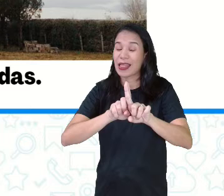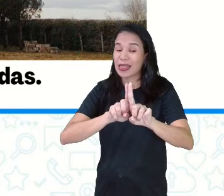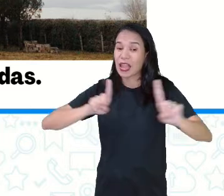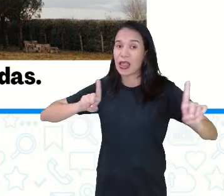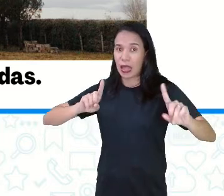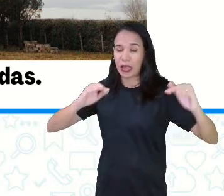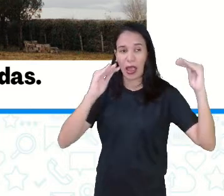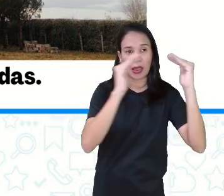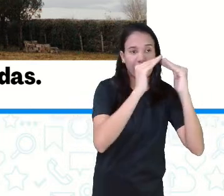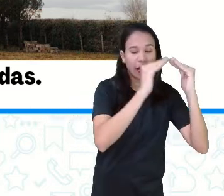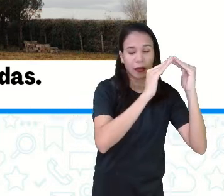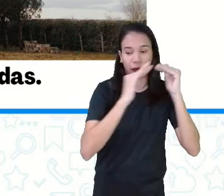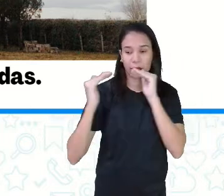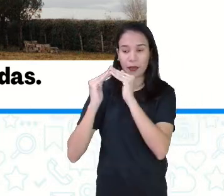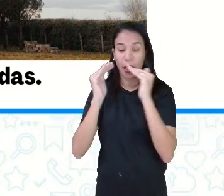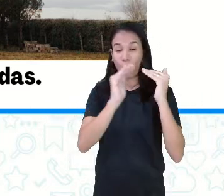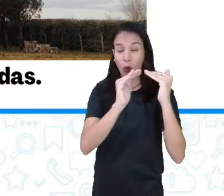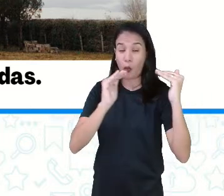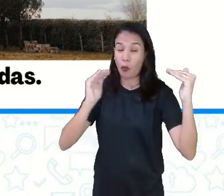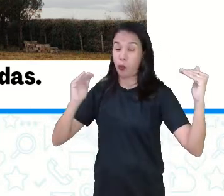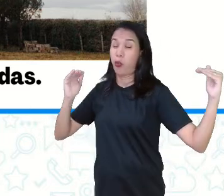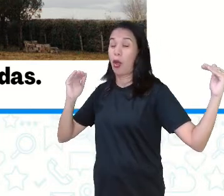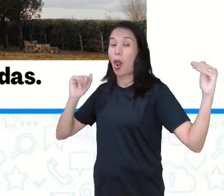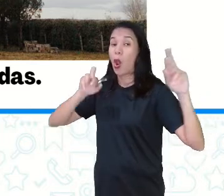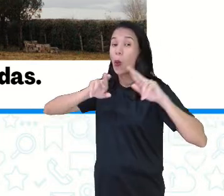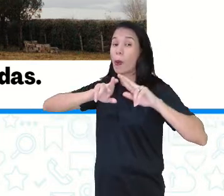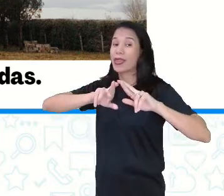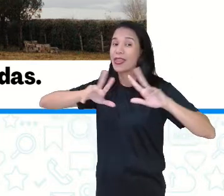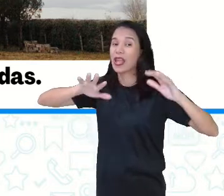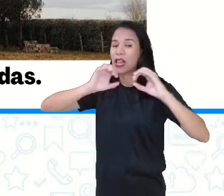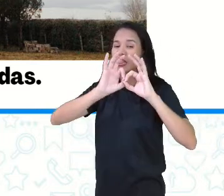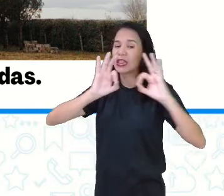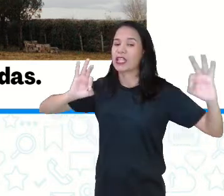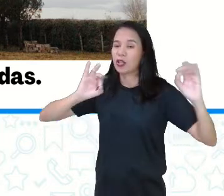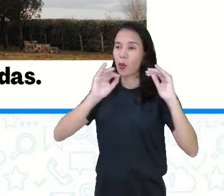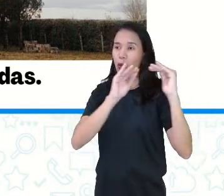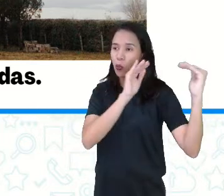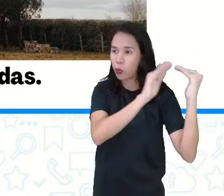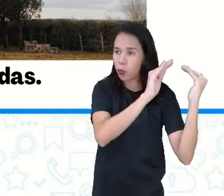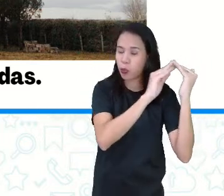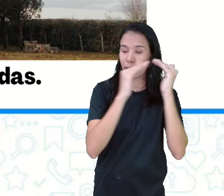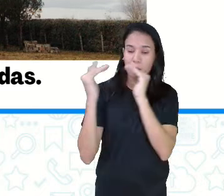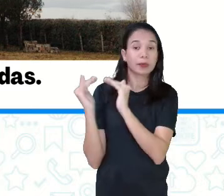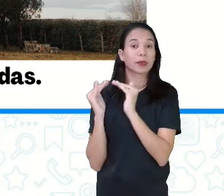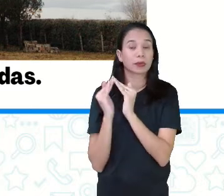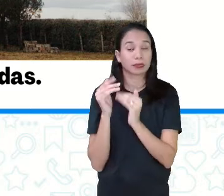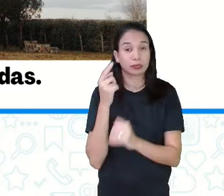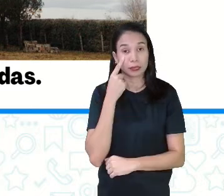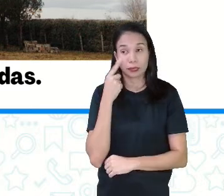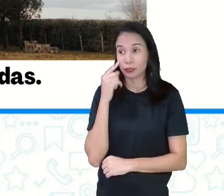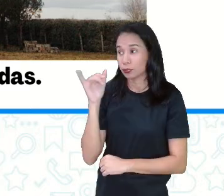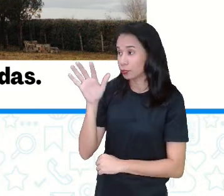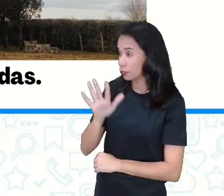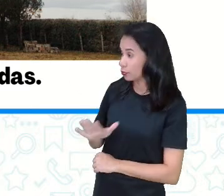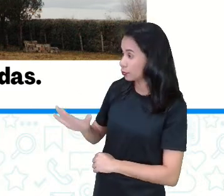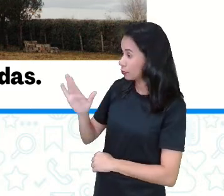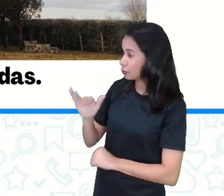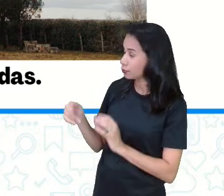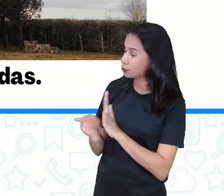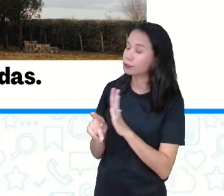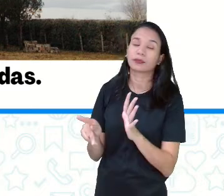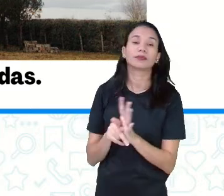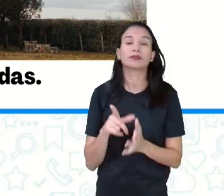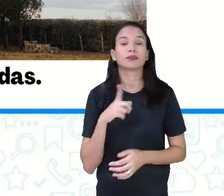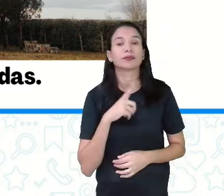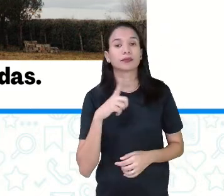afastadas, elas são mais distantes uma da outra, né? A gente está vendo aí, olha, na tela, uma casa típica